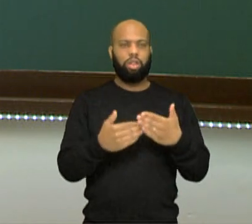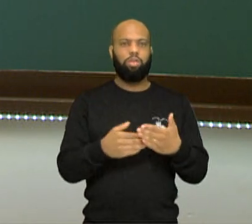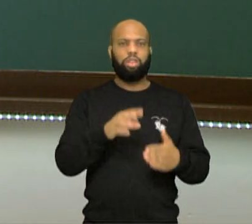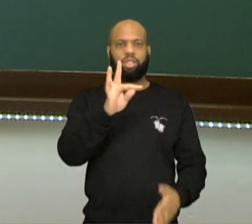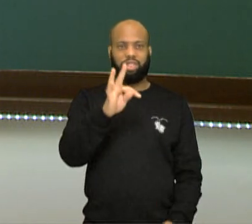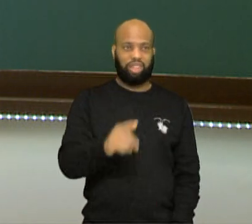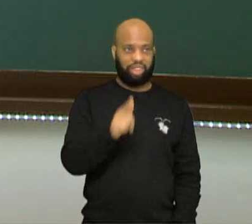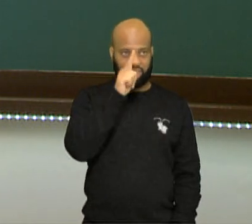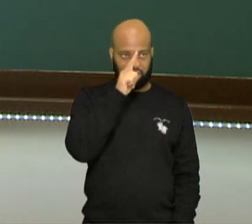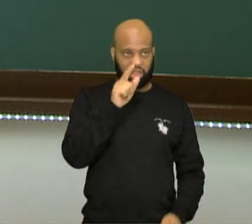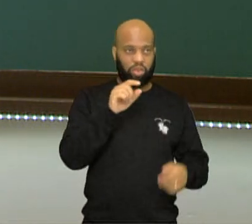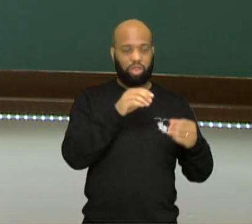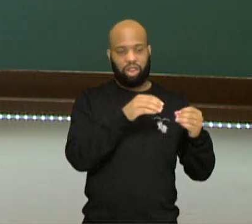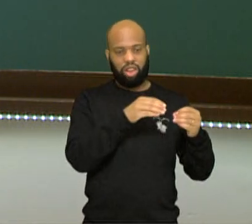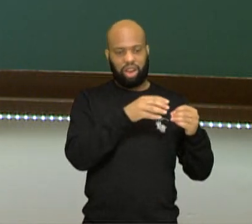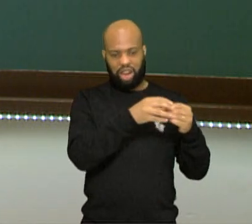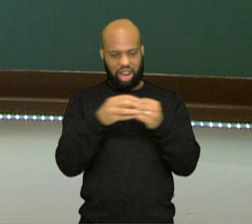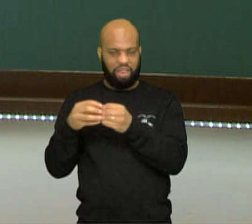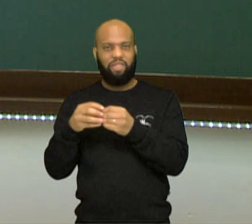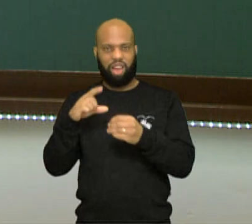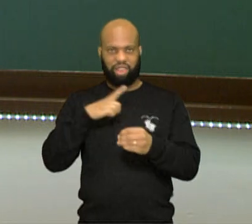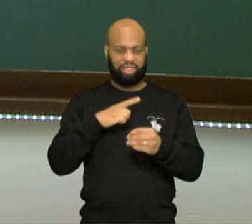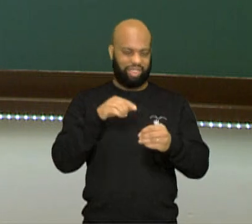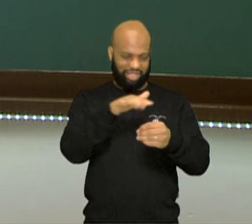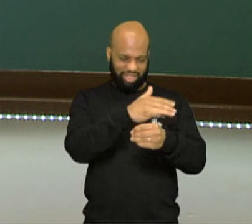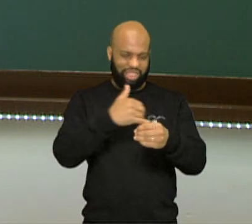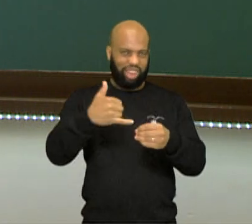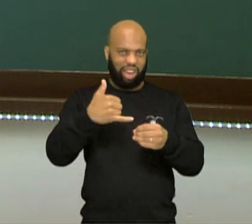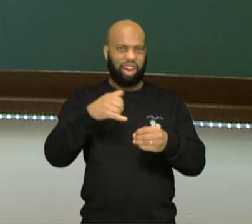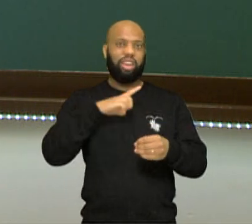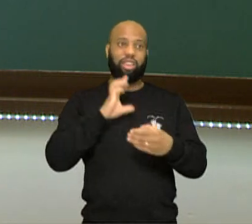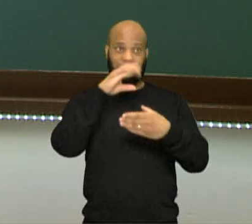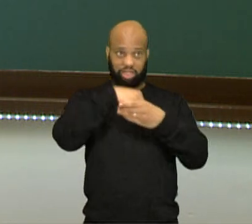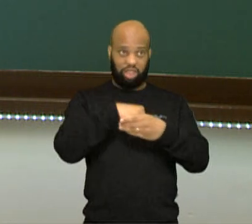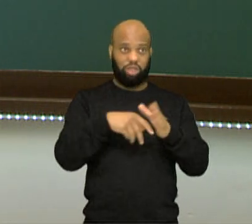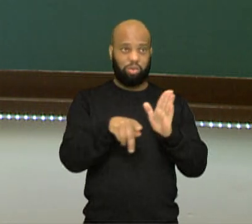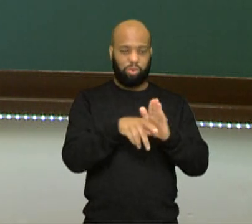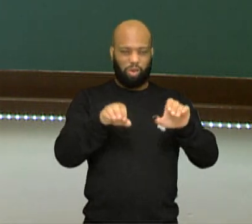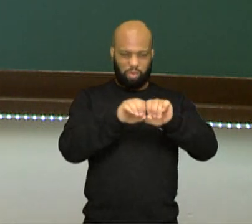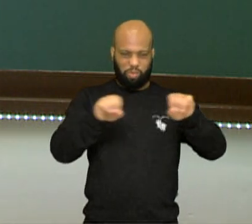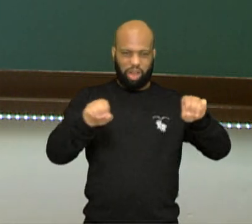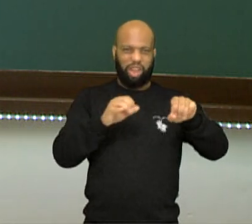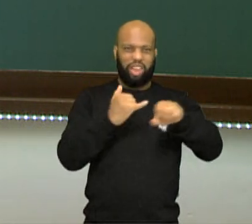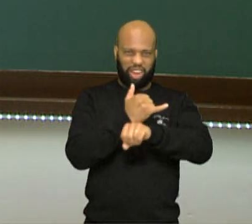uma carga pelo interior de um condutor em equilíbrio eletrostático é nulo.